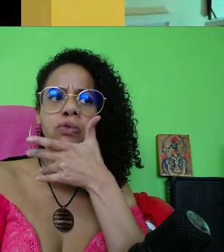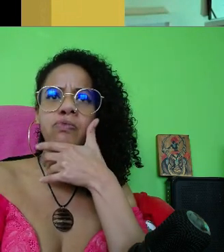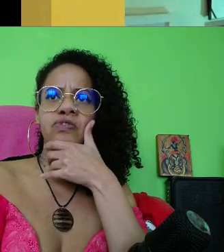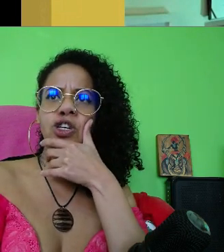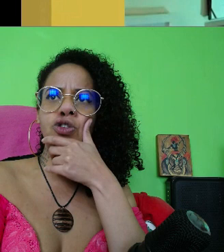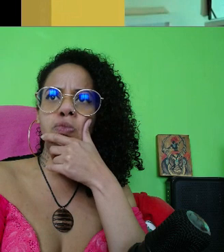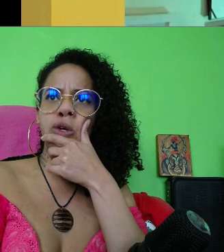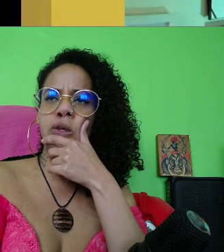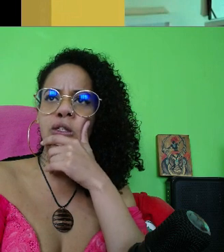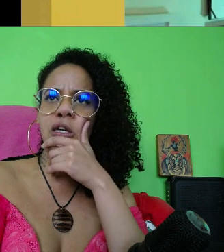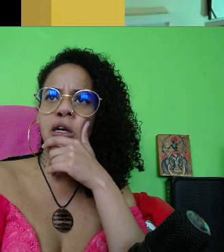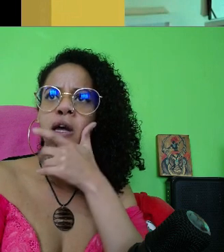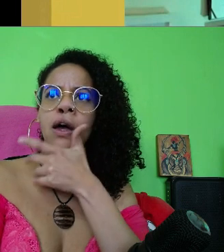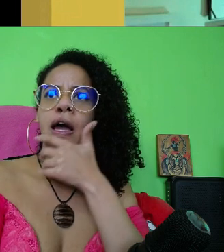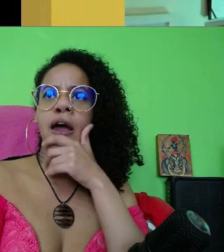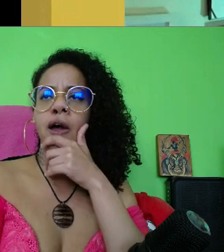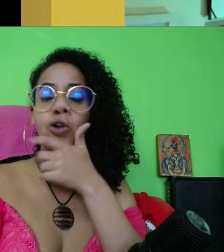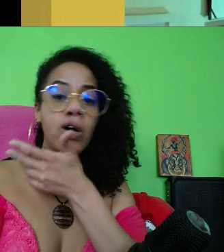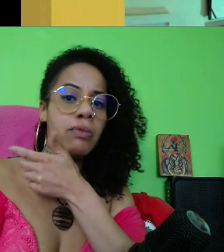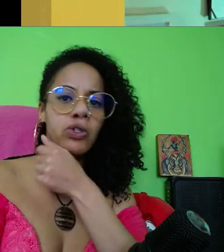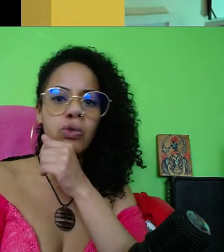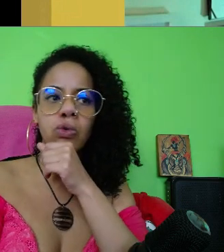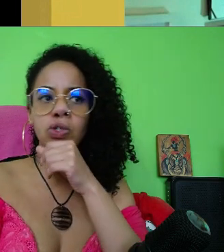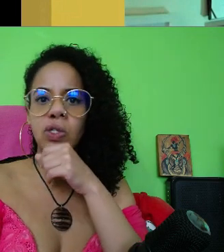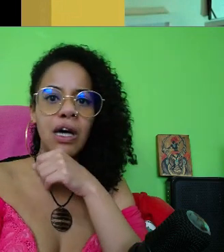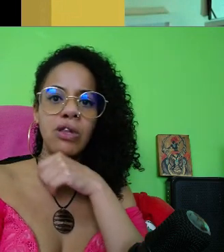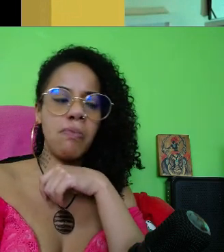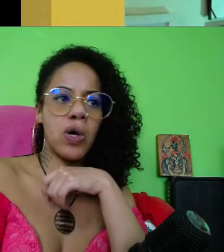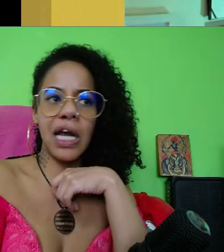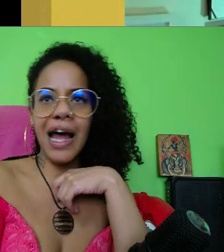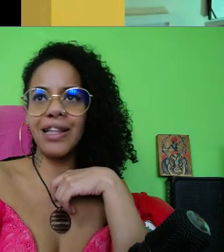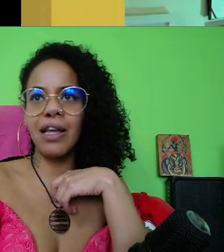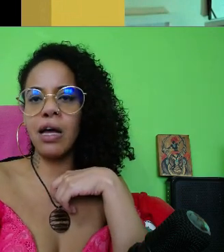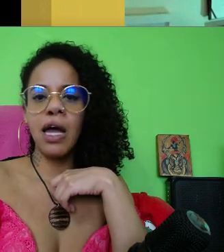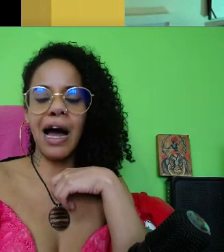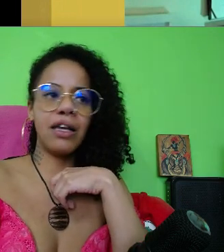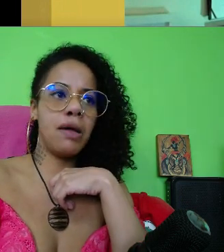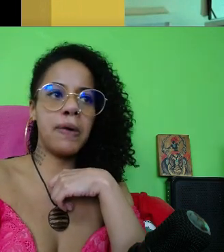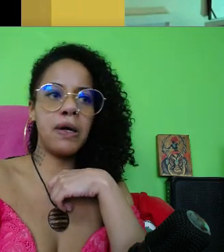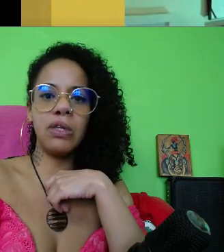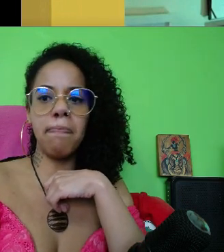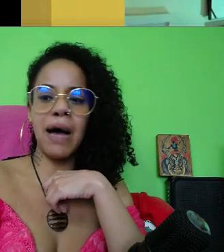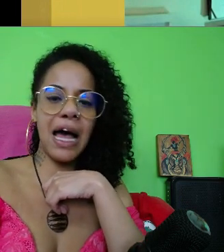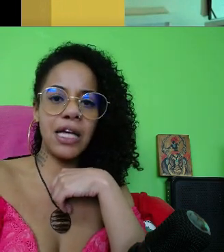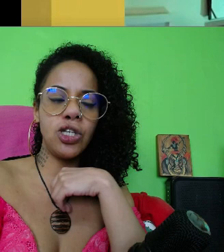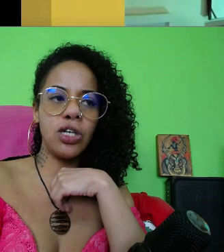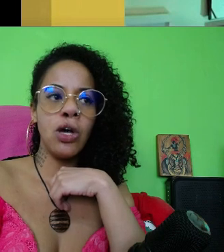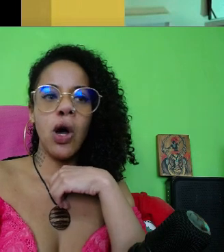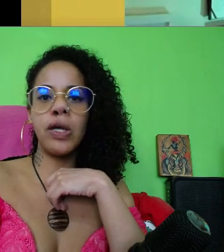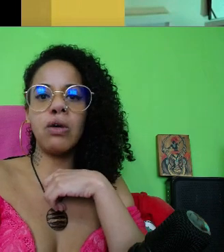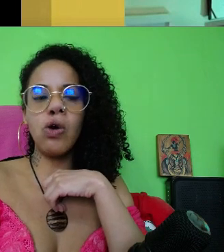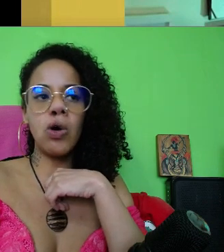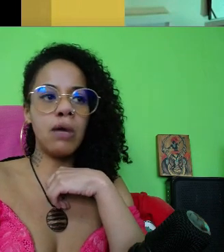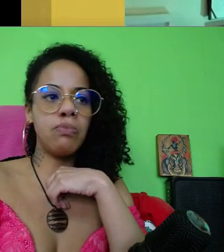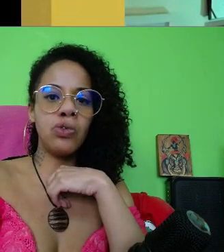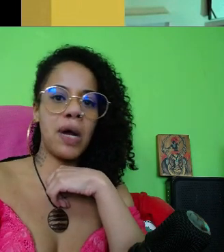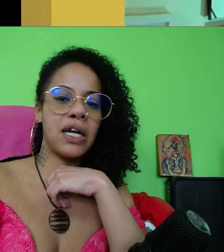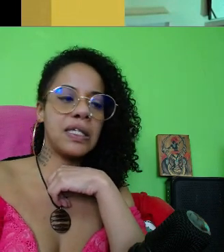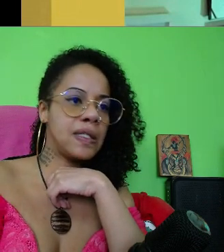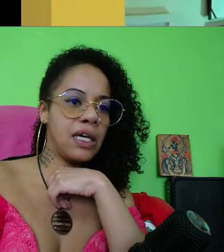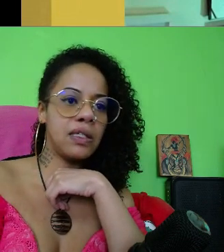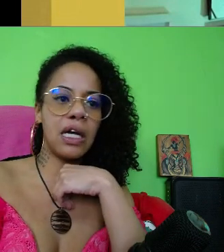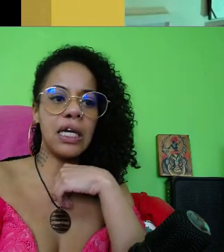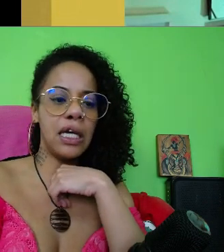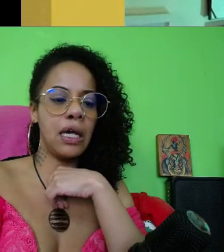eu não vejo muito assim colocamos o social Democrata aqui para um debate ou então colocamos